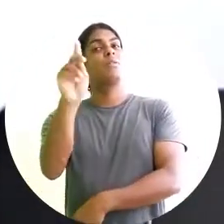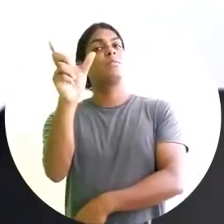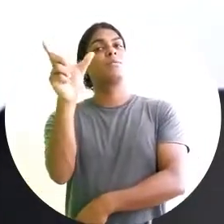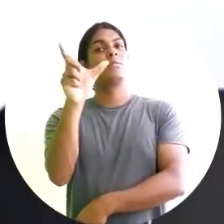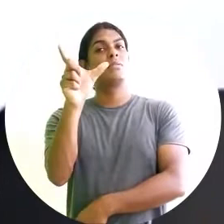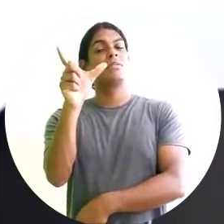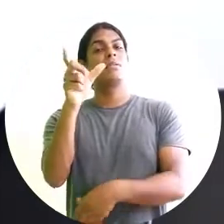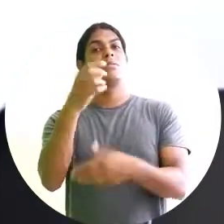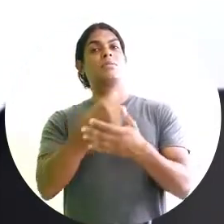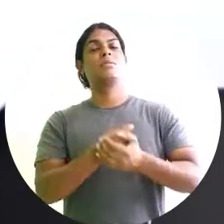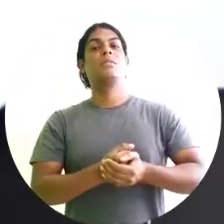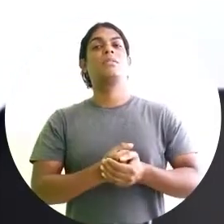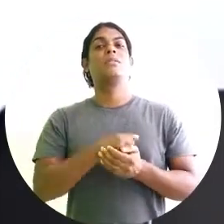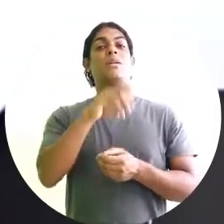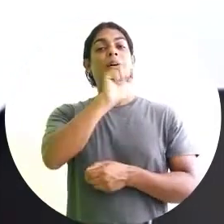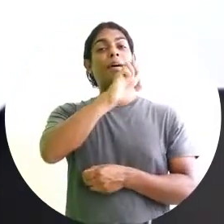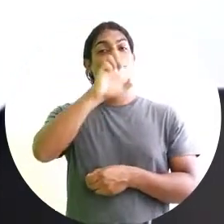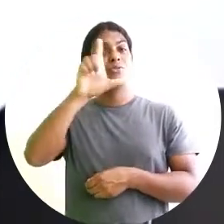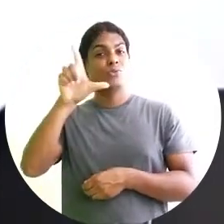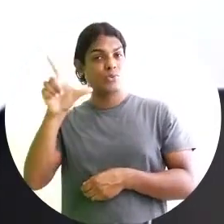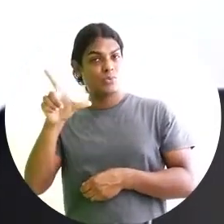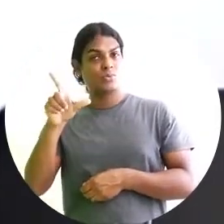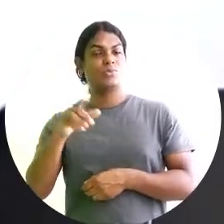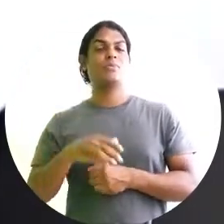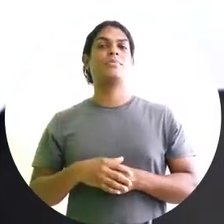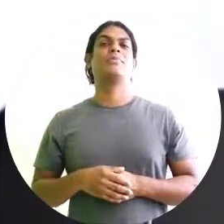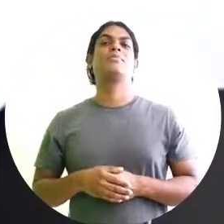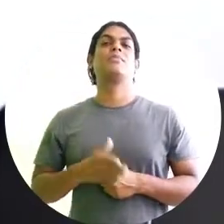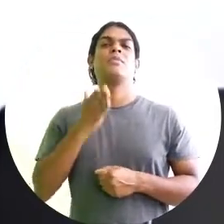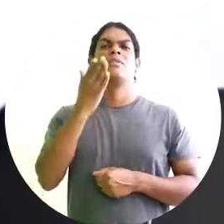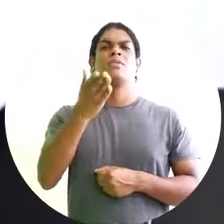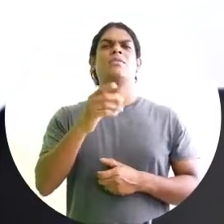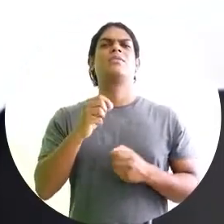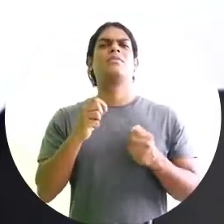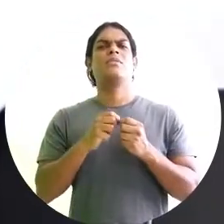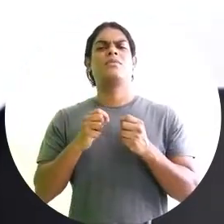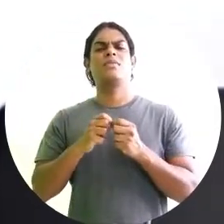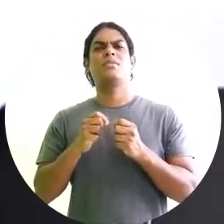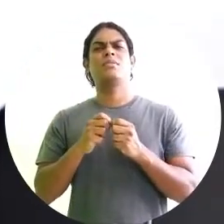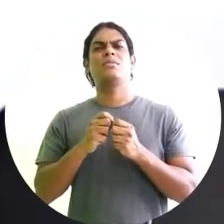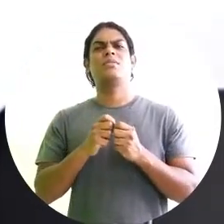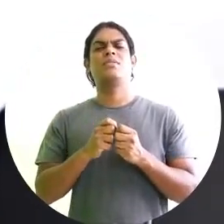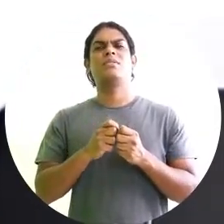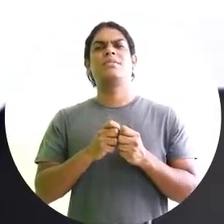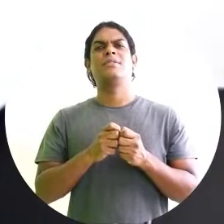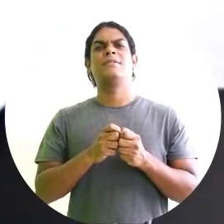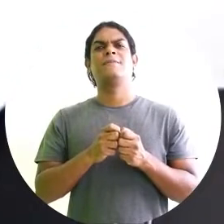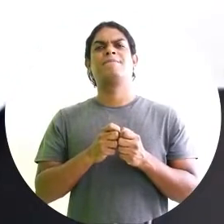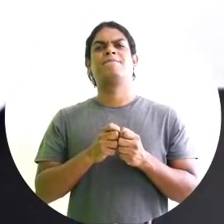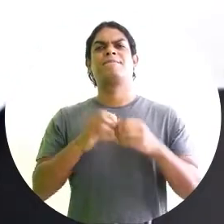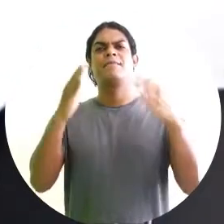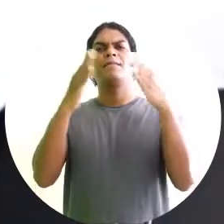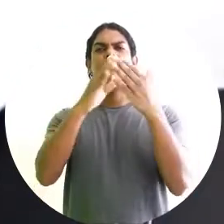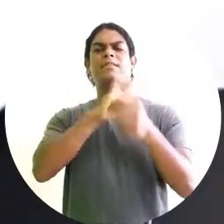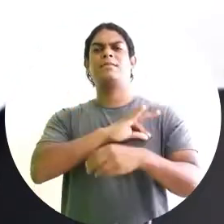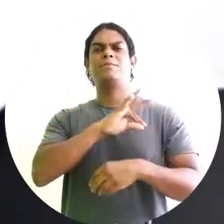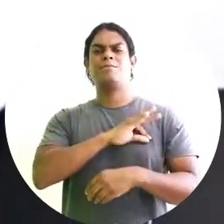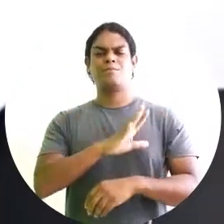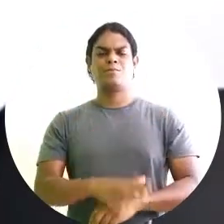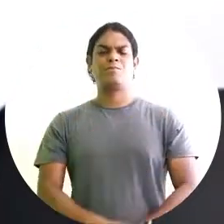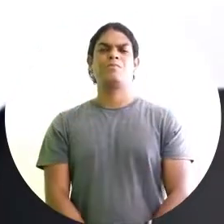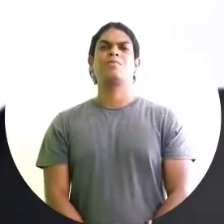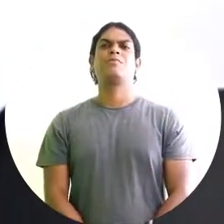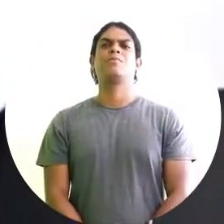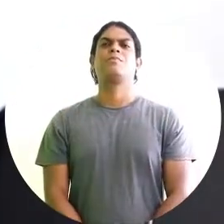carteirinha, aquela famosa carteirinha azul do emprego, que muitas vezes você tira na Delegacia Regional do Trabalho. Qual é a